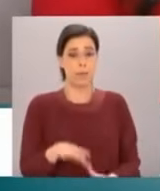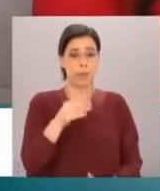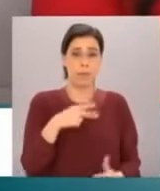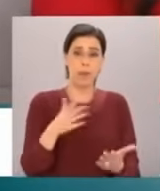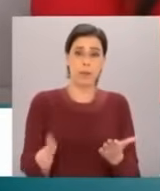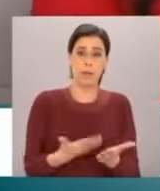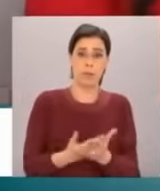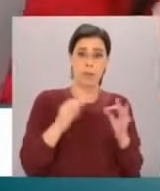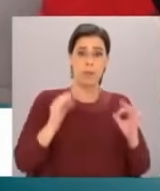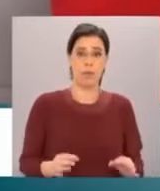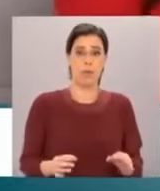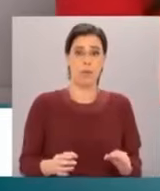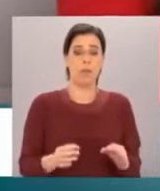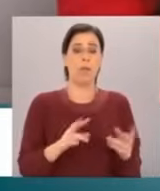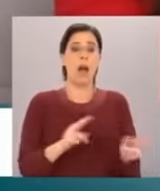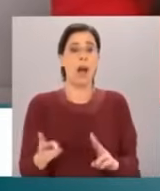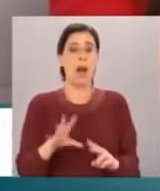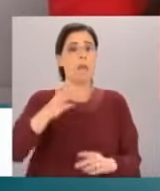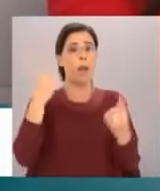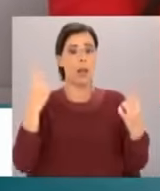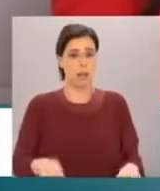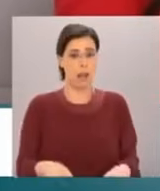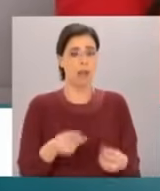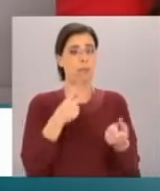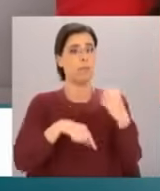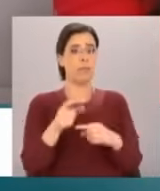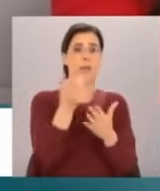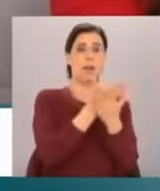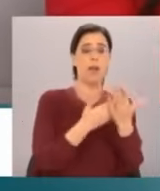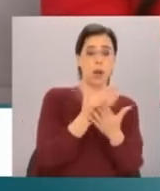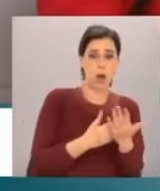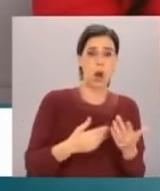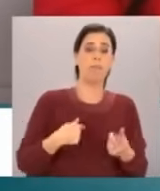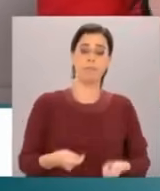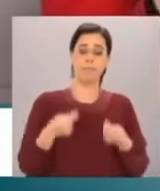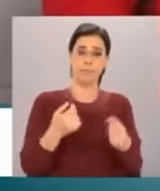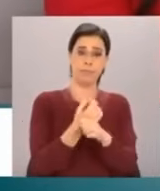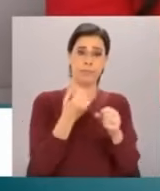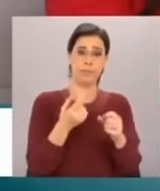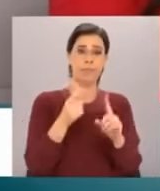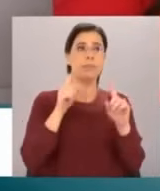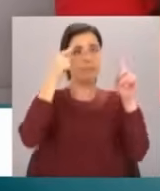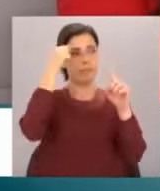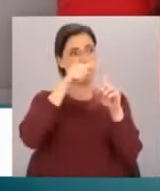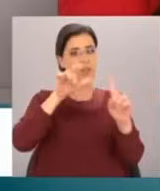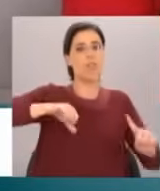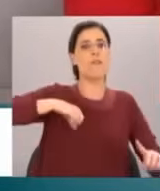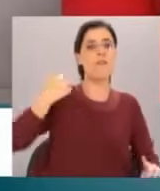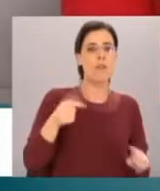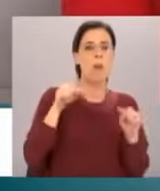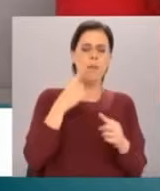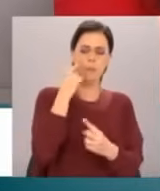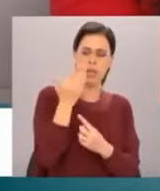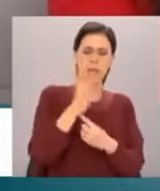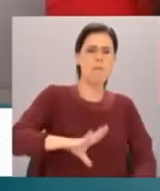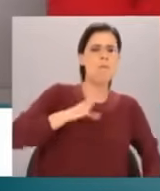e o plano propõe efetivamente trazer o modelo alternativo para o país que horas e econômico para que apostemos da empregabilidade Verde empregabilidade ver